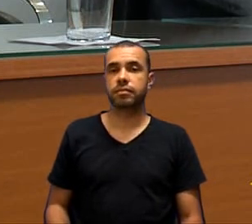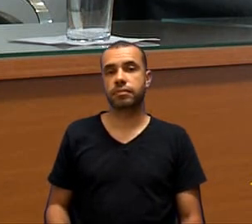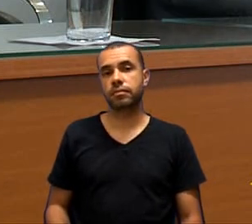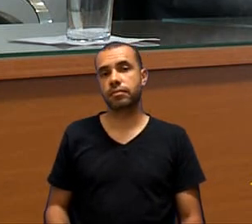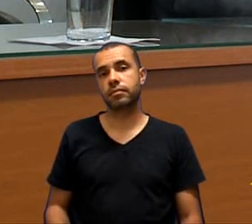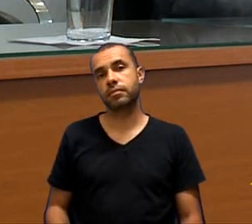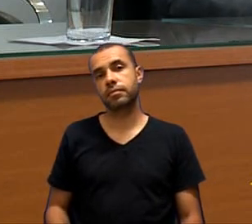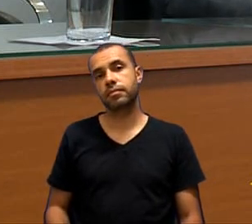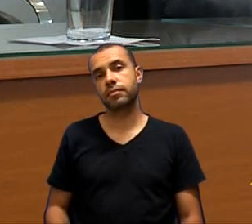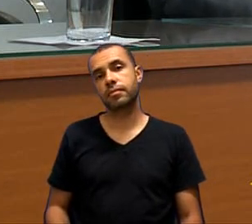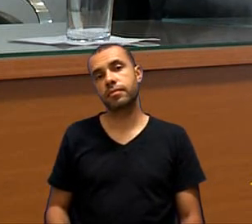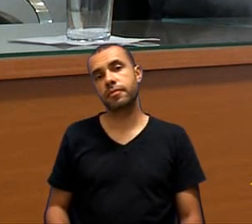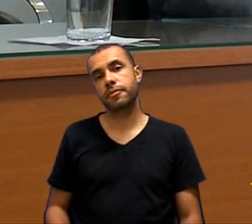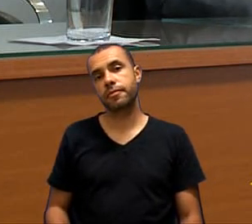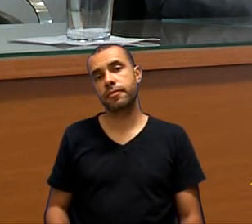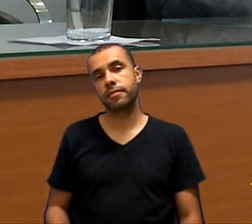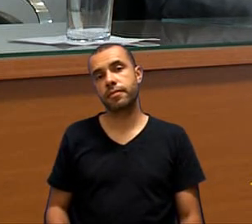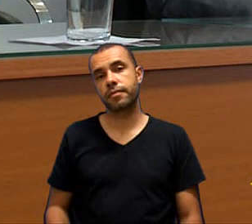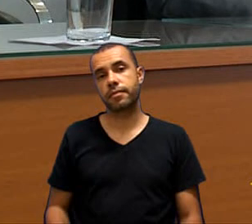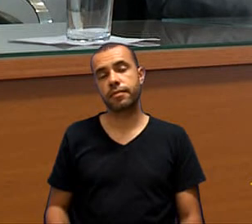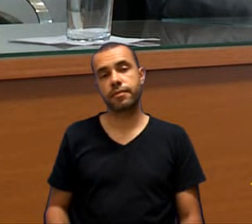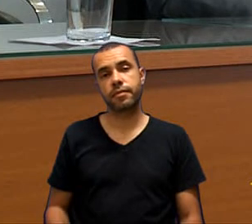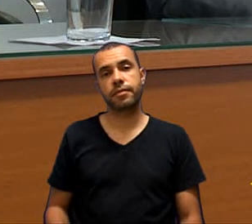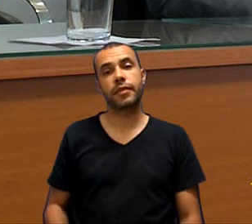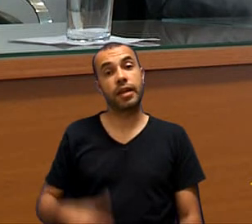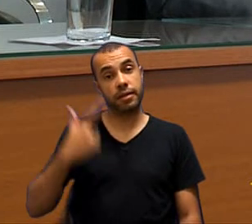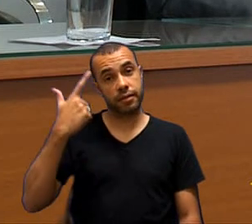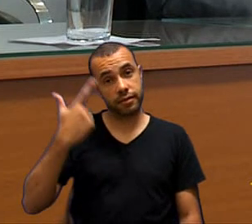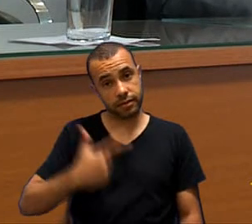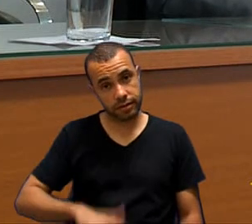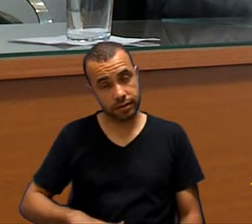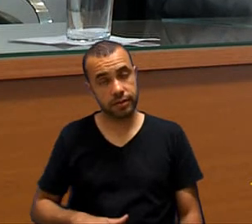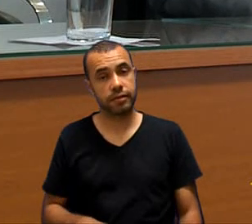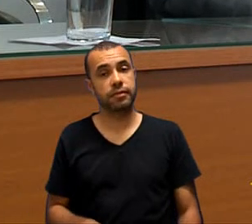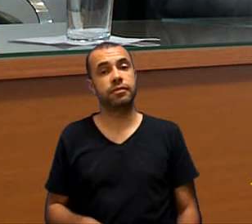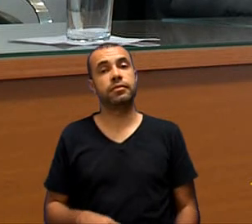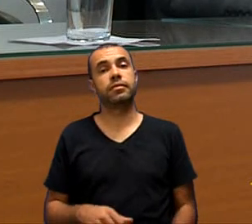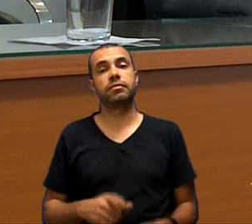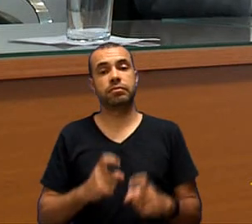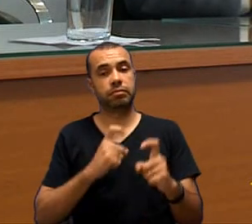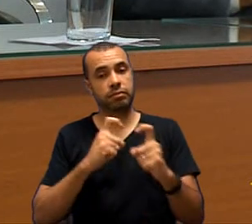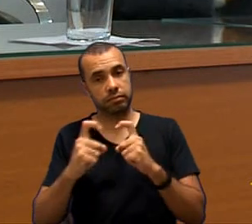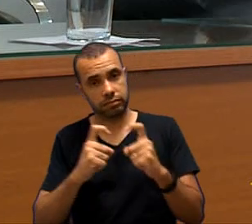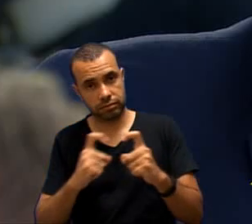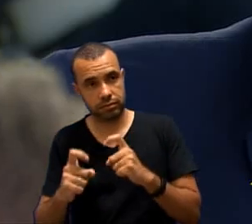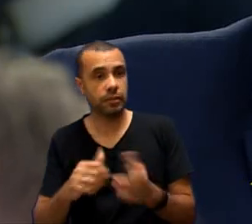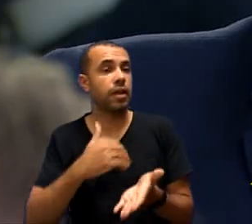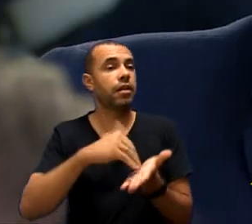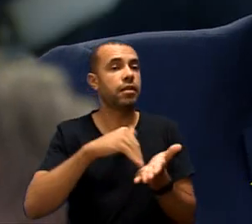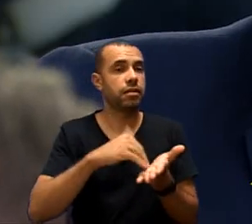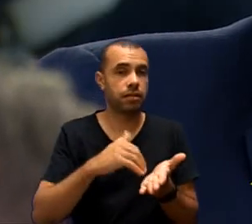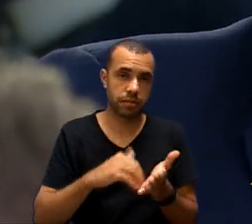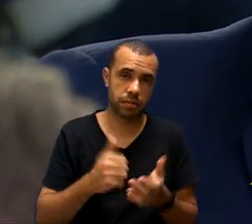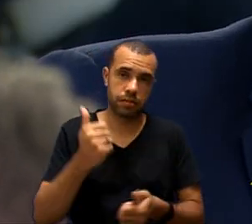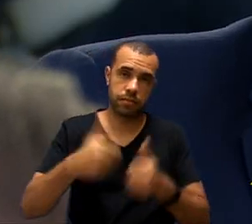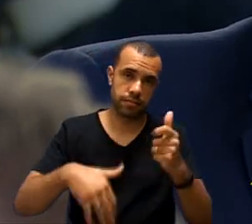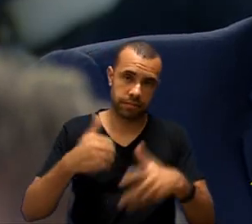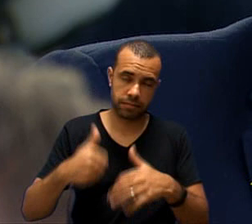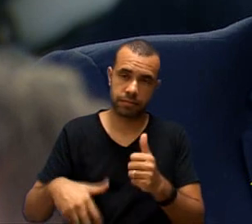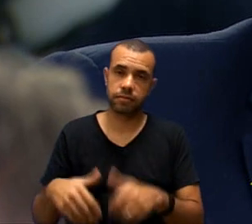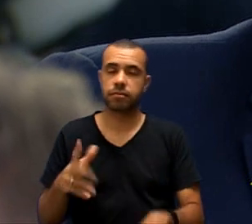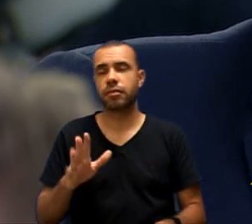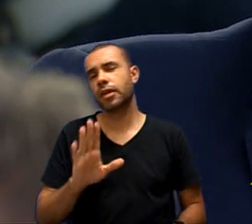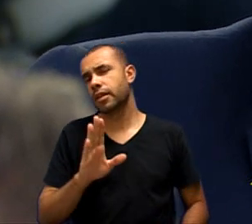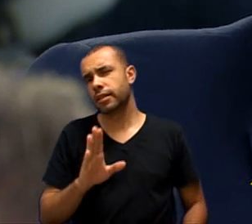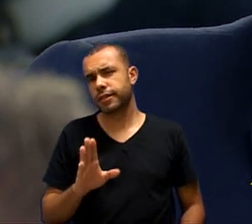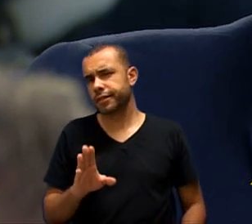Som. Não, mais uma vez, parabenizar a audiência, o secretário, pela explicação. Mas enfatizar apenas,